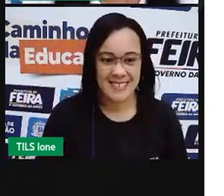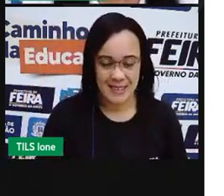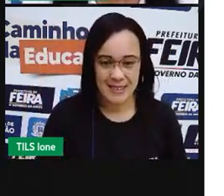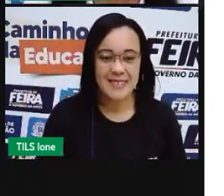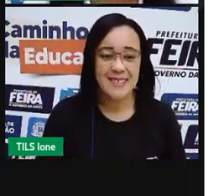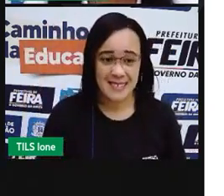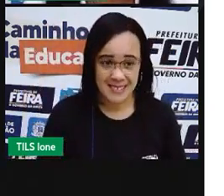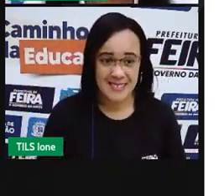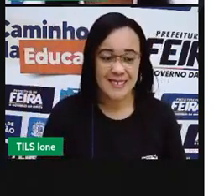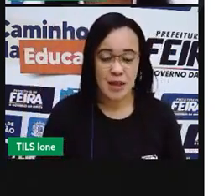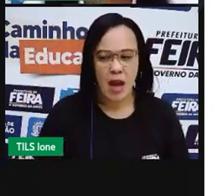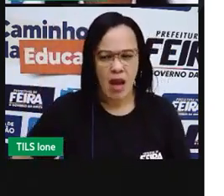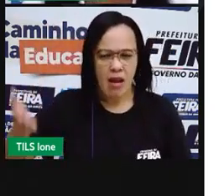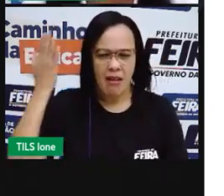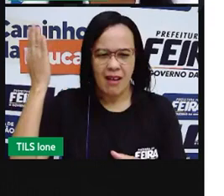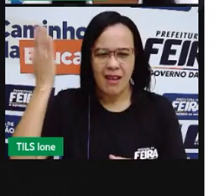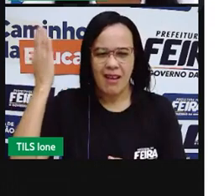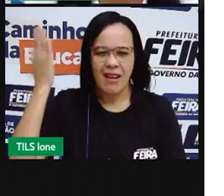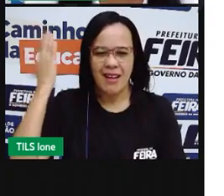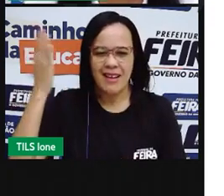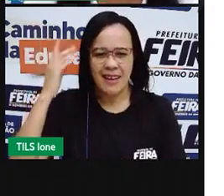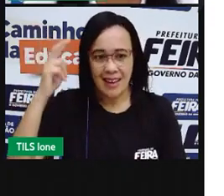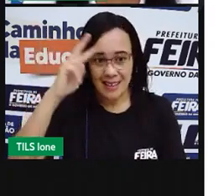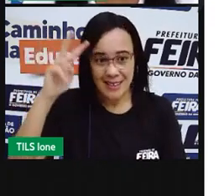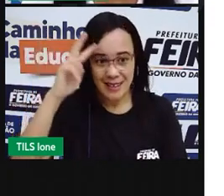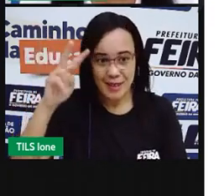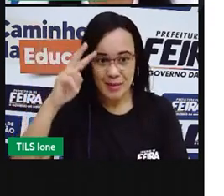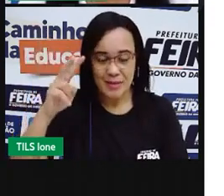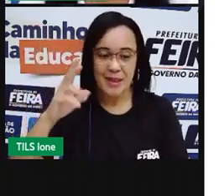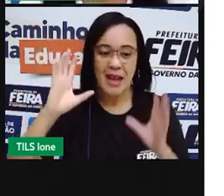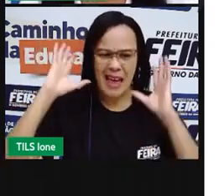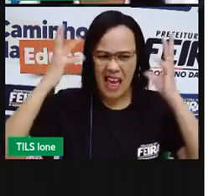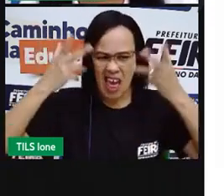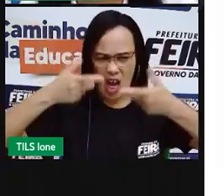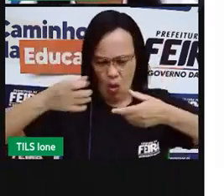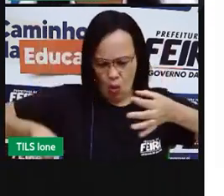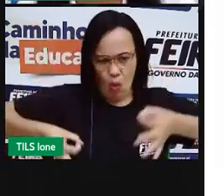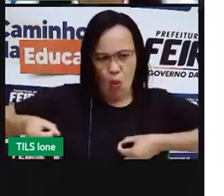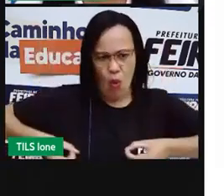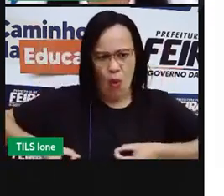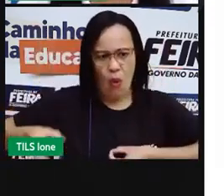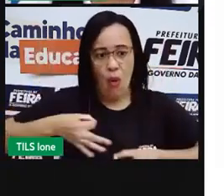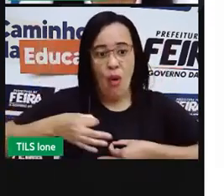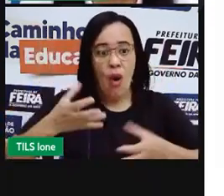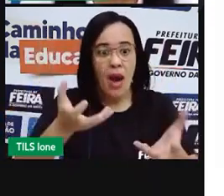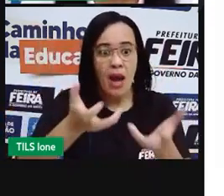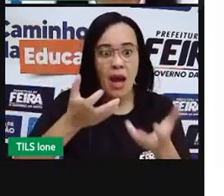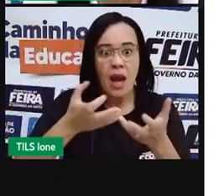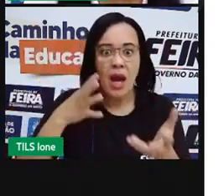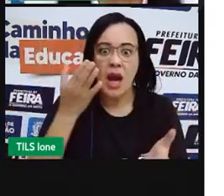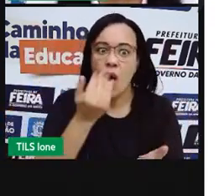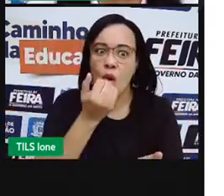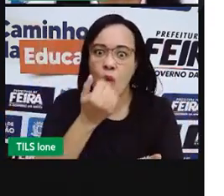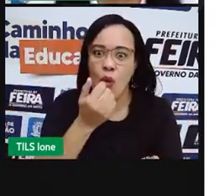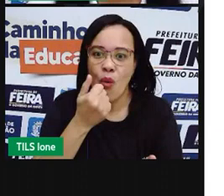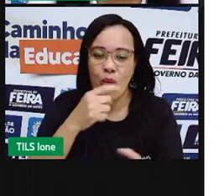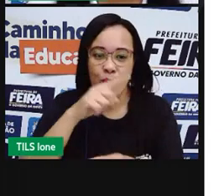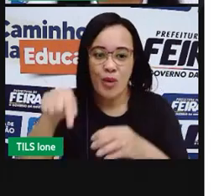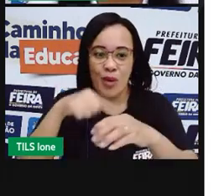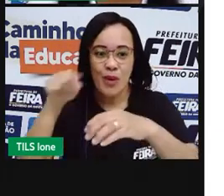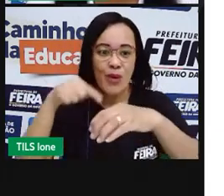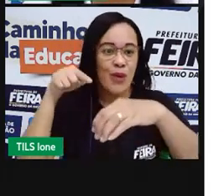Então, lá no início da história, a dona onça queria comer o seu tatu, não é isso? Ela